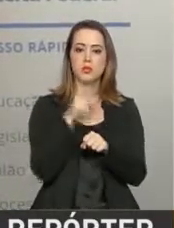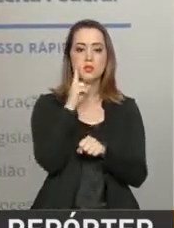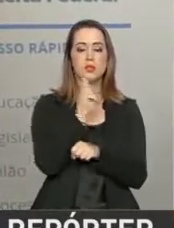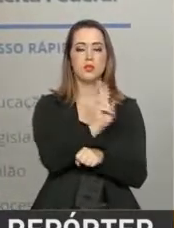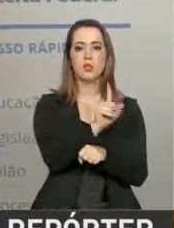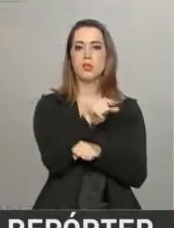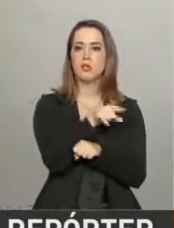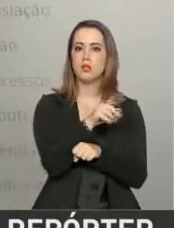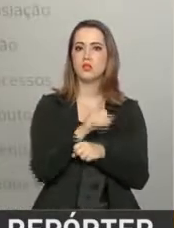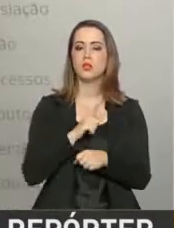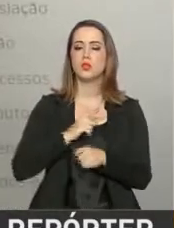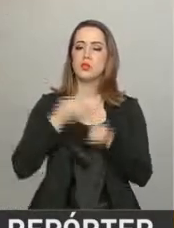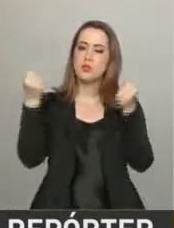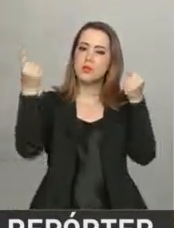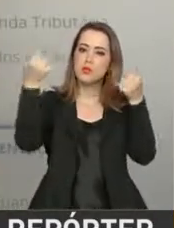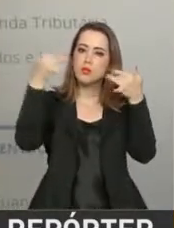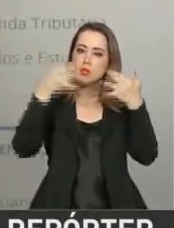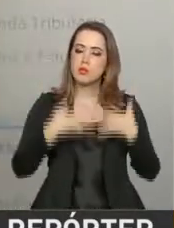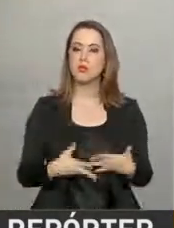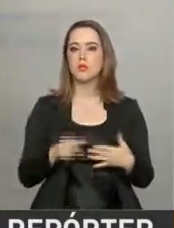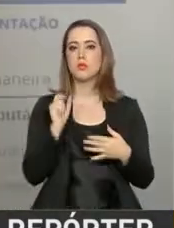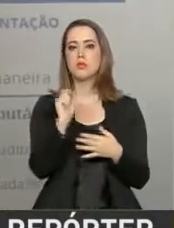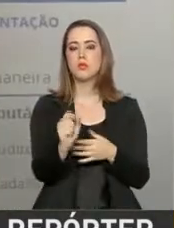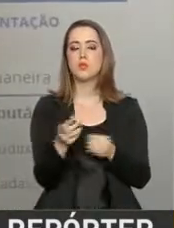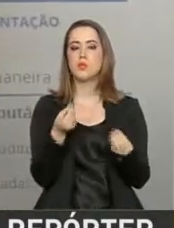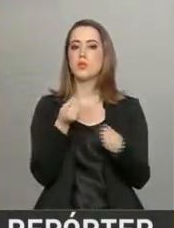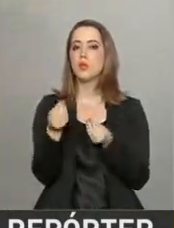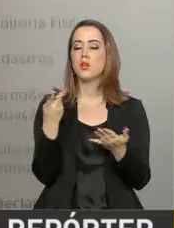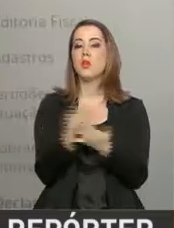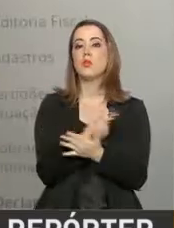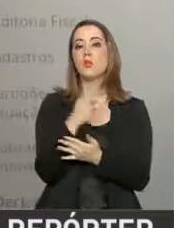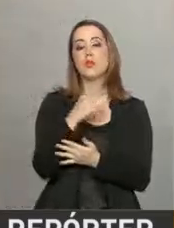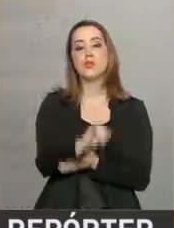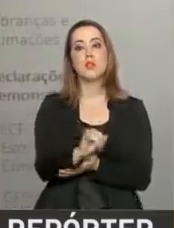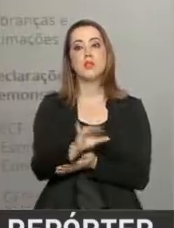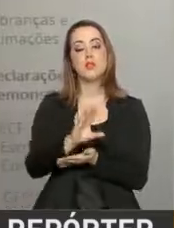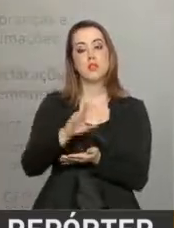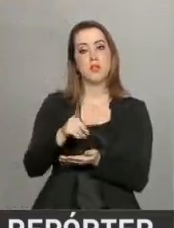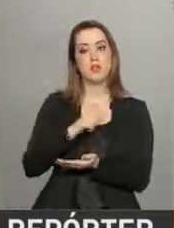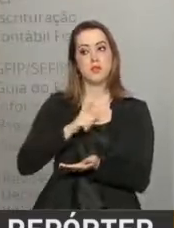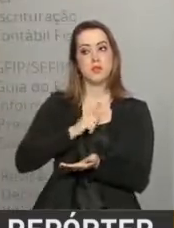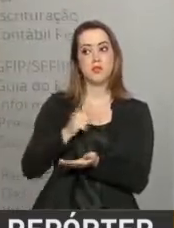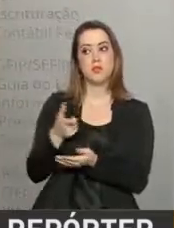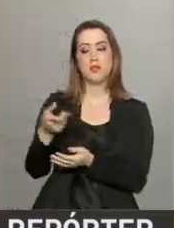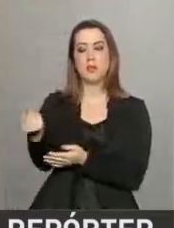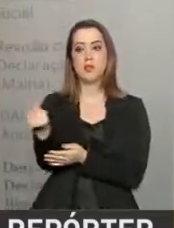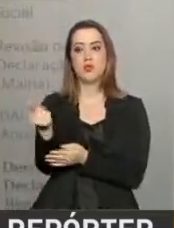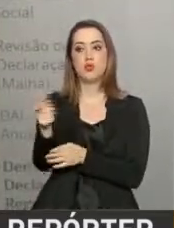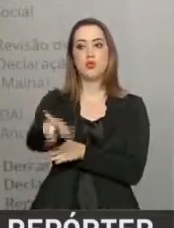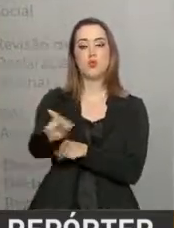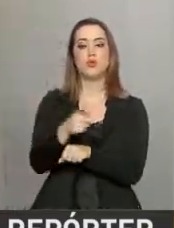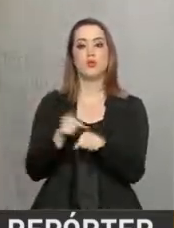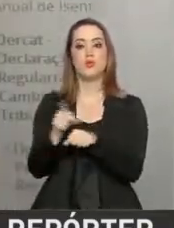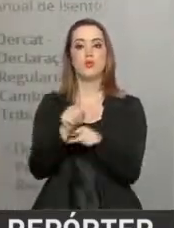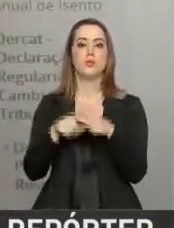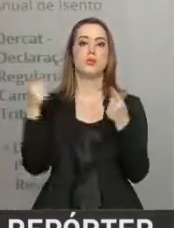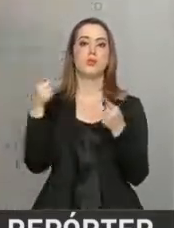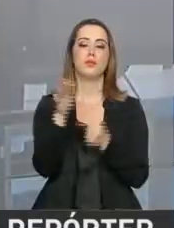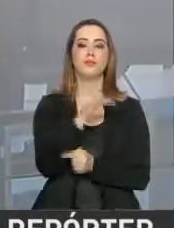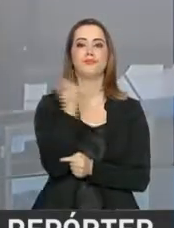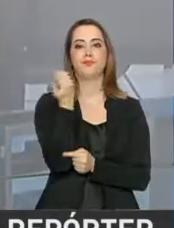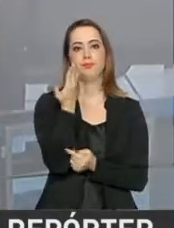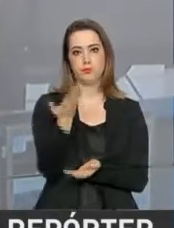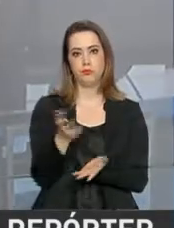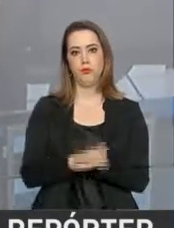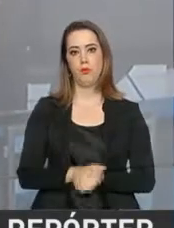e traz, por exemplo, esclarecimentos sobre casos de falecimento do titular de bens a serem declarados. E